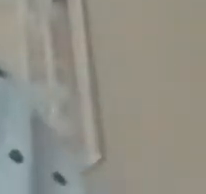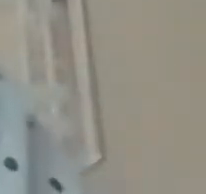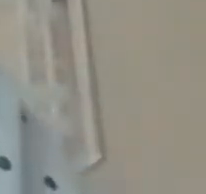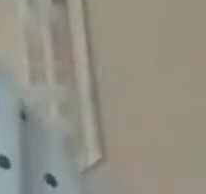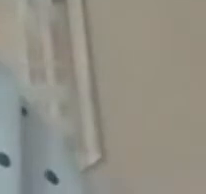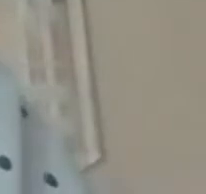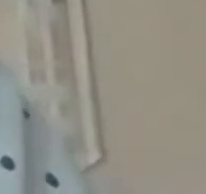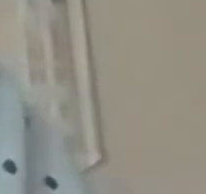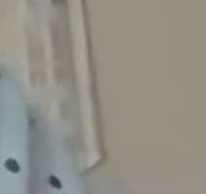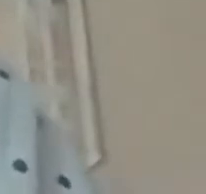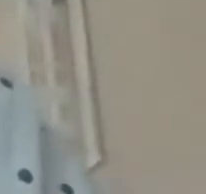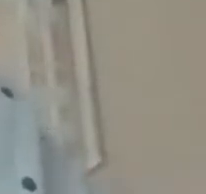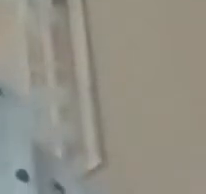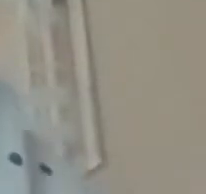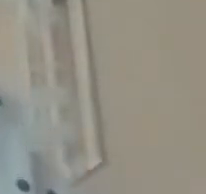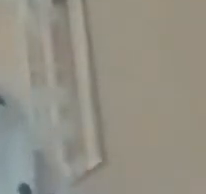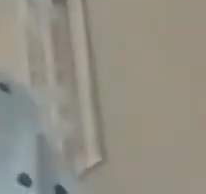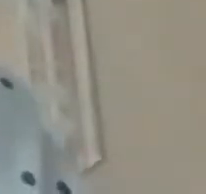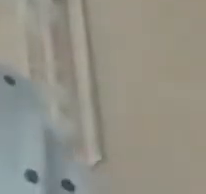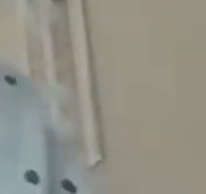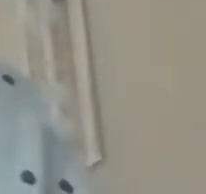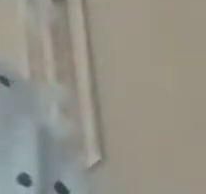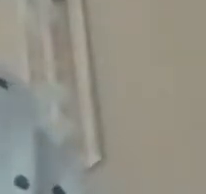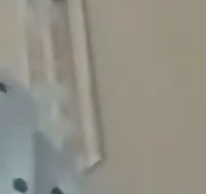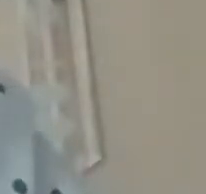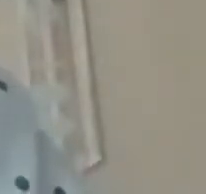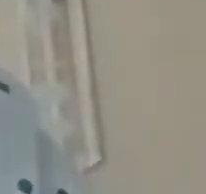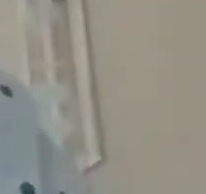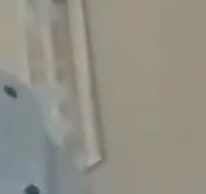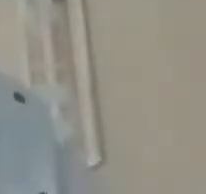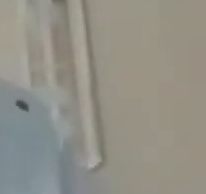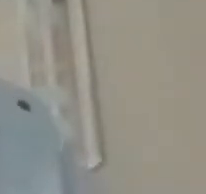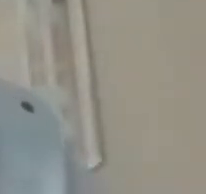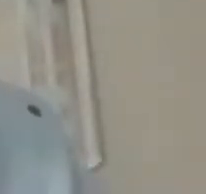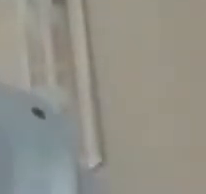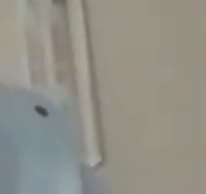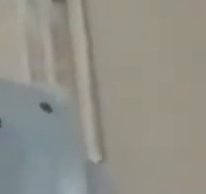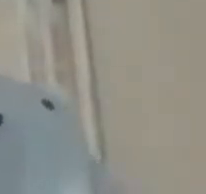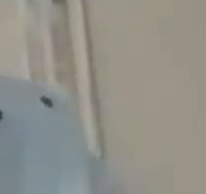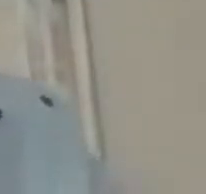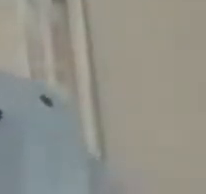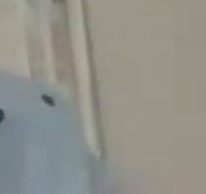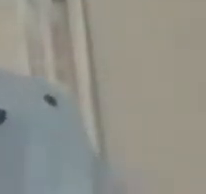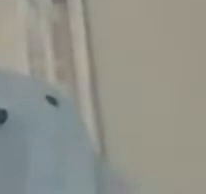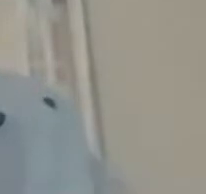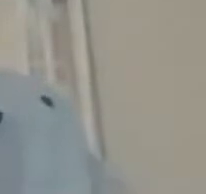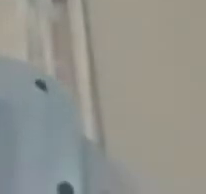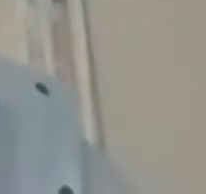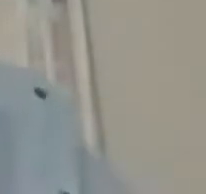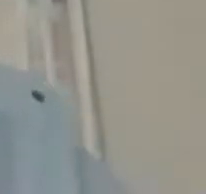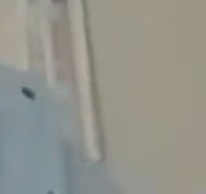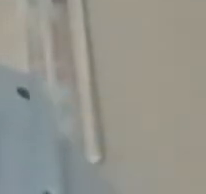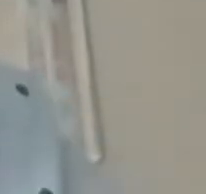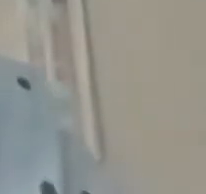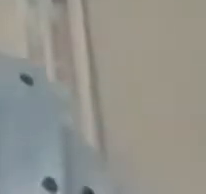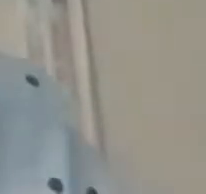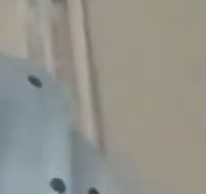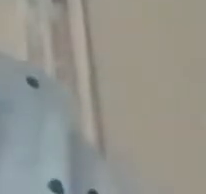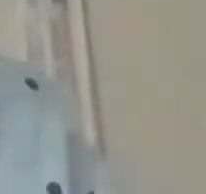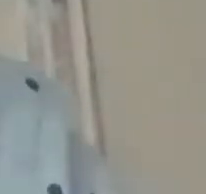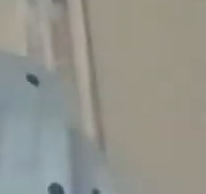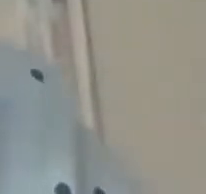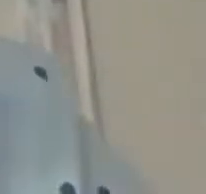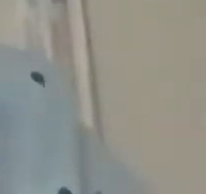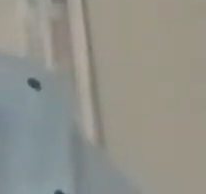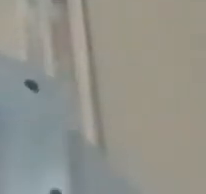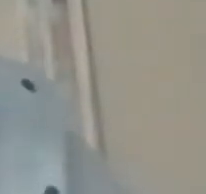imaginar a profundidade que chegou a crise no setor hoteleiro e principalmente